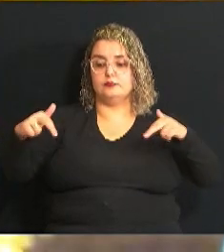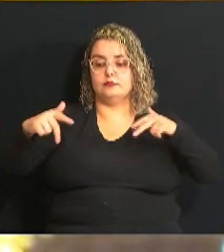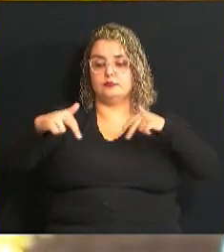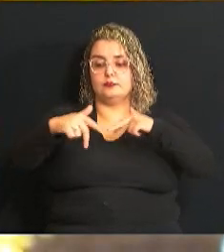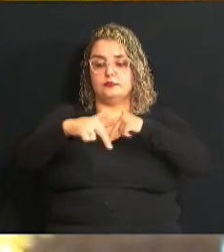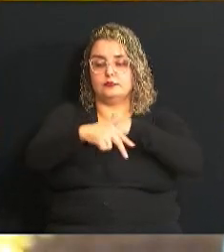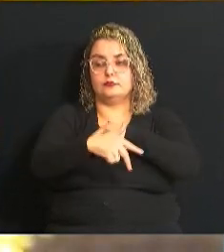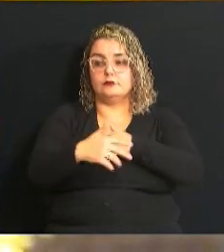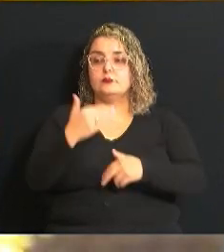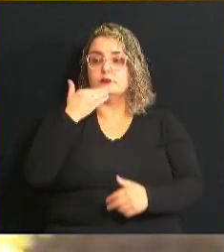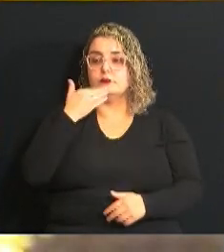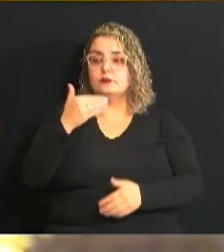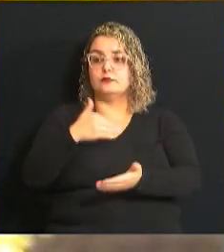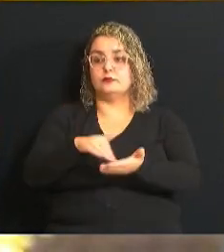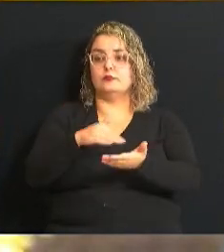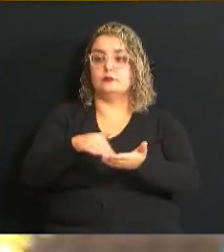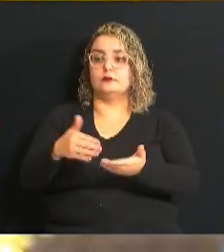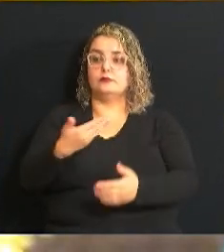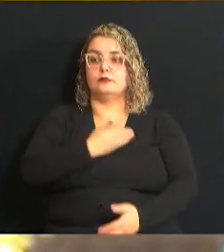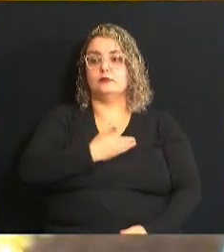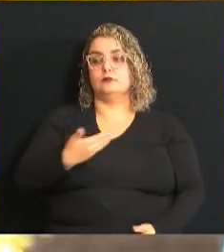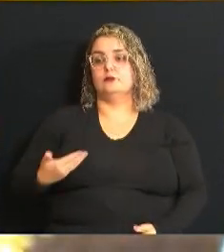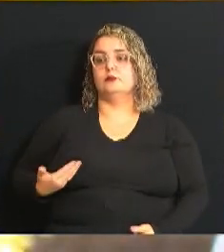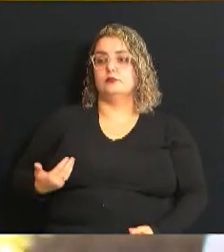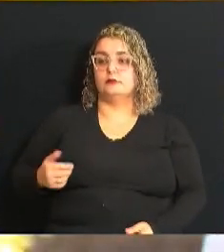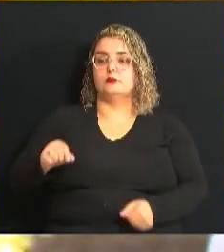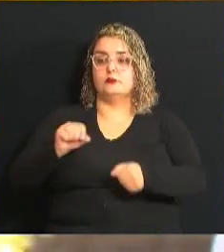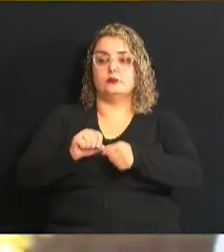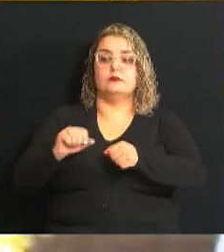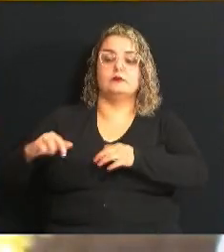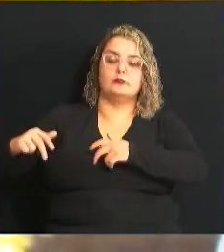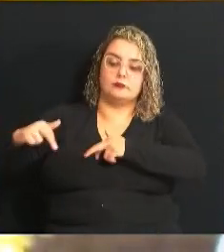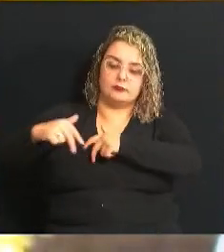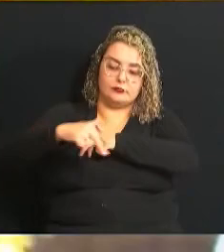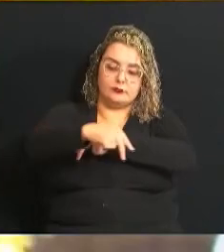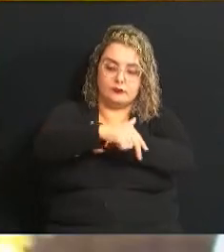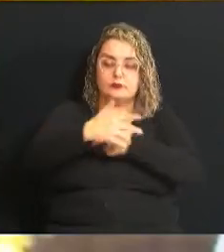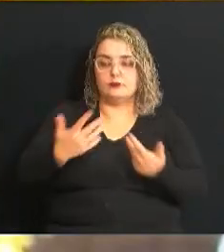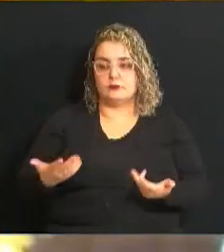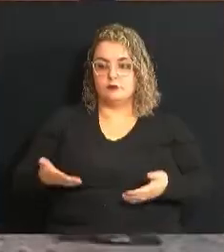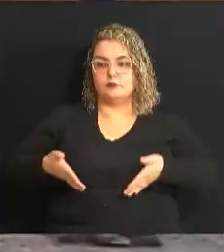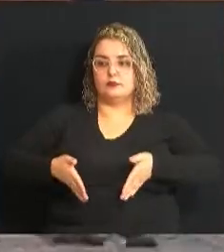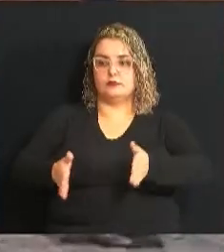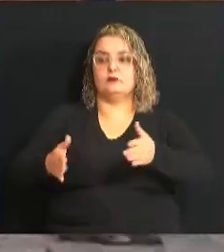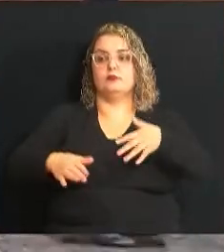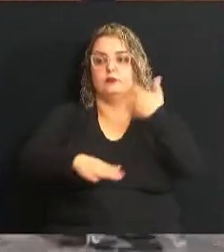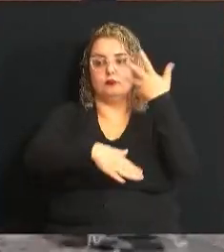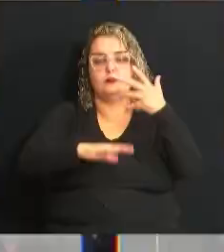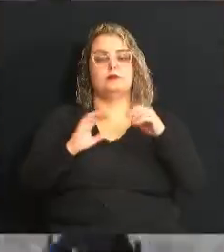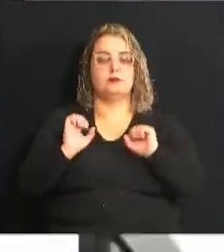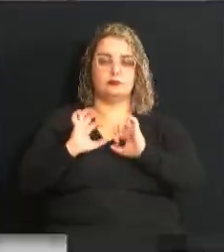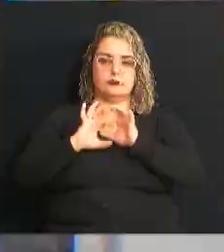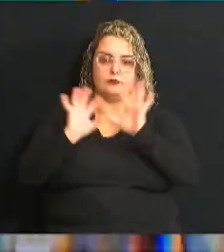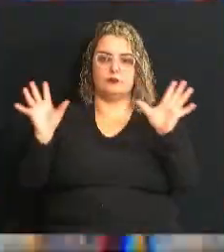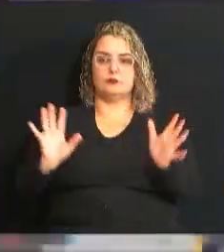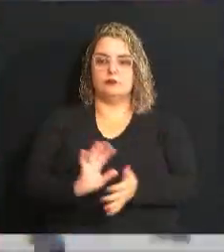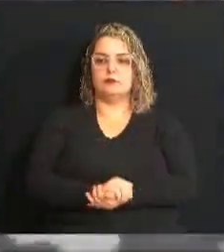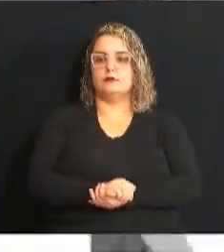Secretaria de Serviços Públicos que faça a calçada, a pista de caminhada e uma academia ao ar livre.